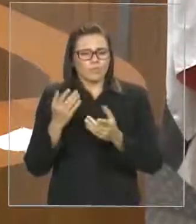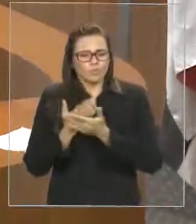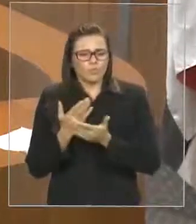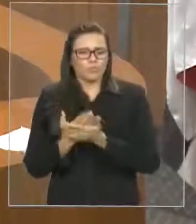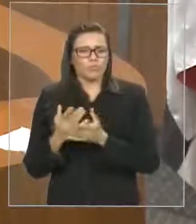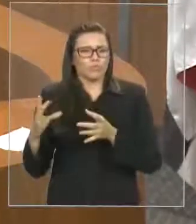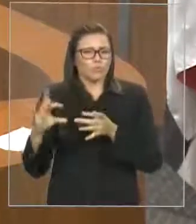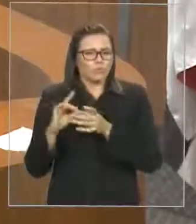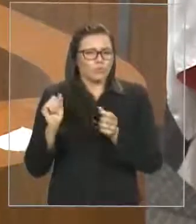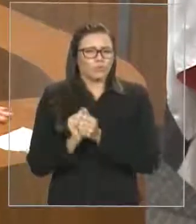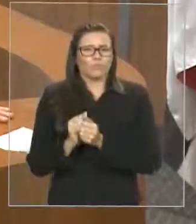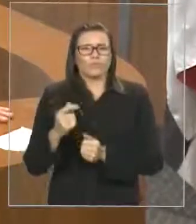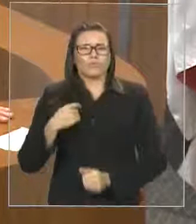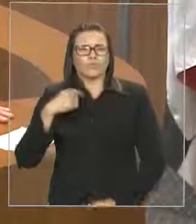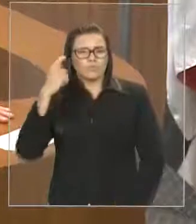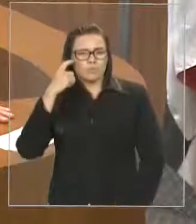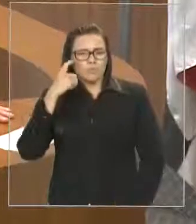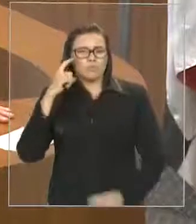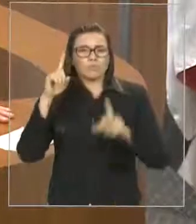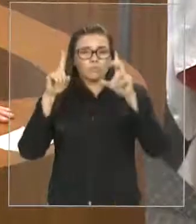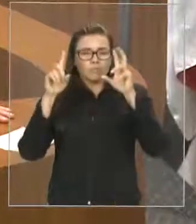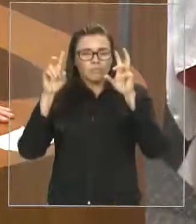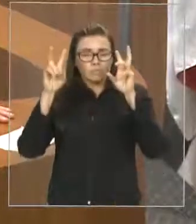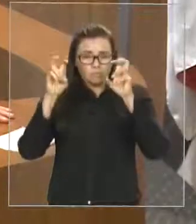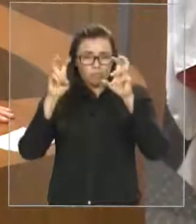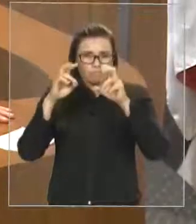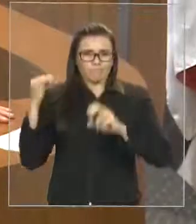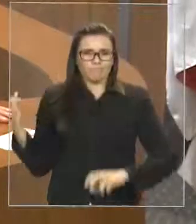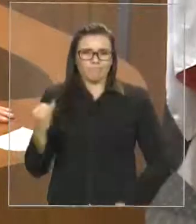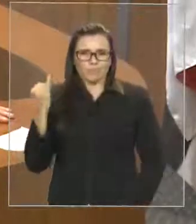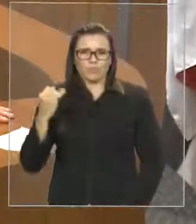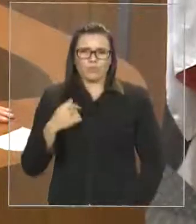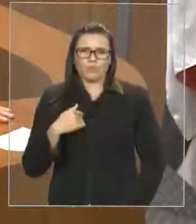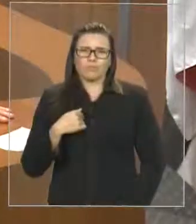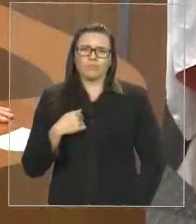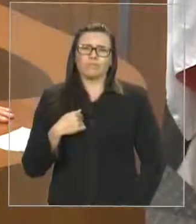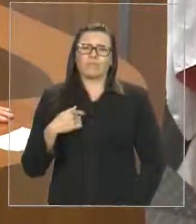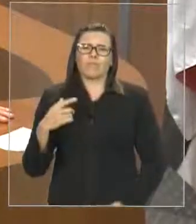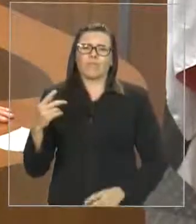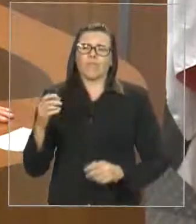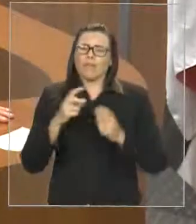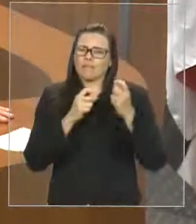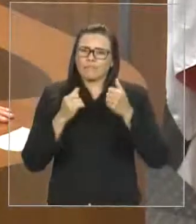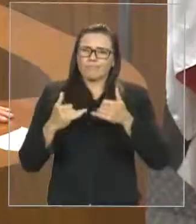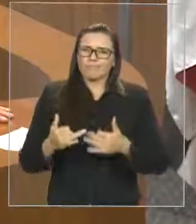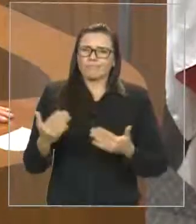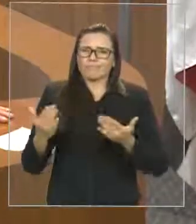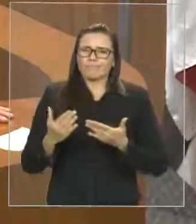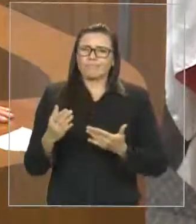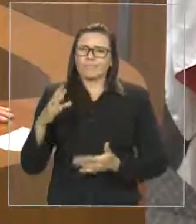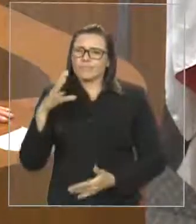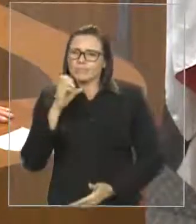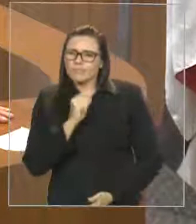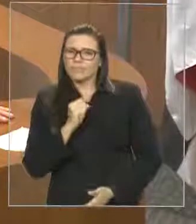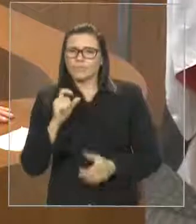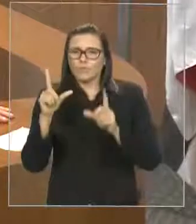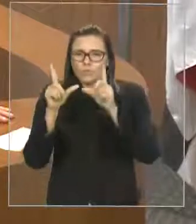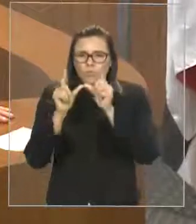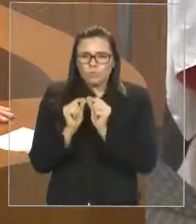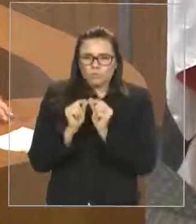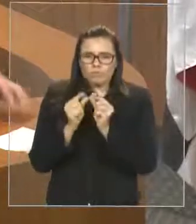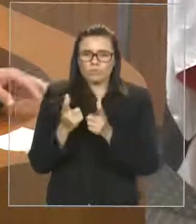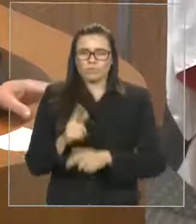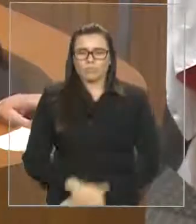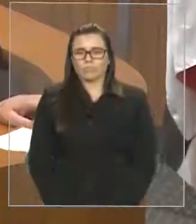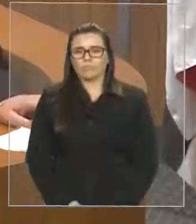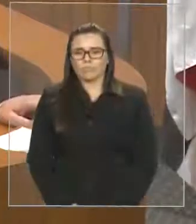todos nós. Eu farei um resumo dos principais tópicos que foram tratados nesta audiência pública. Primeiro,